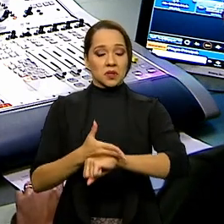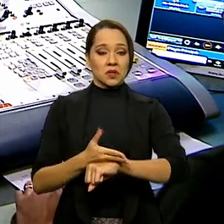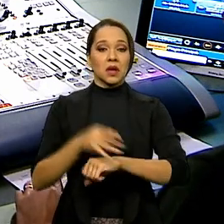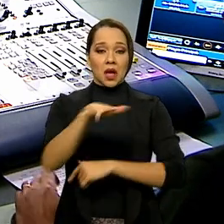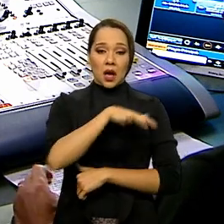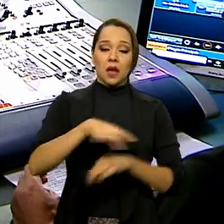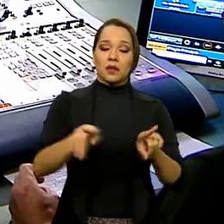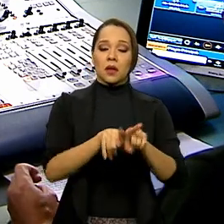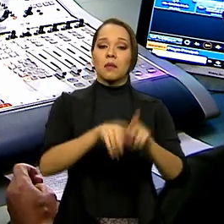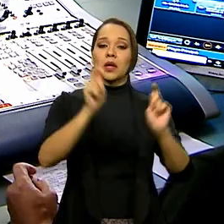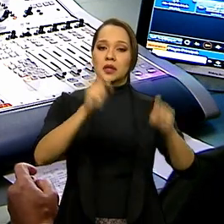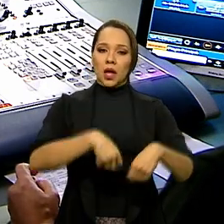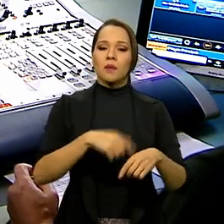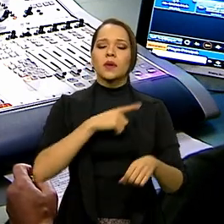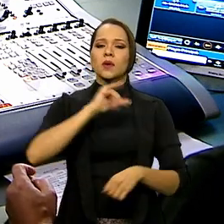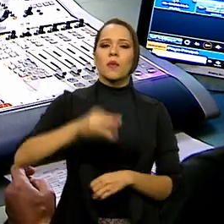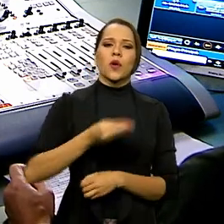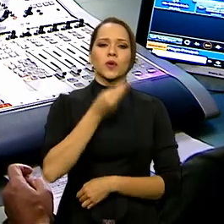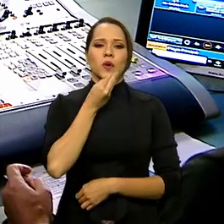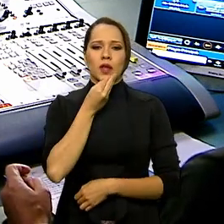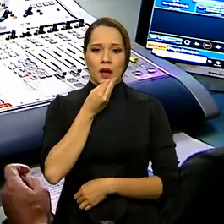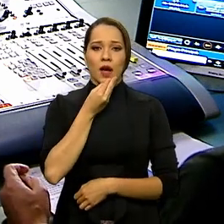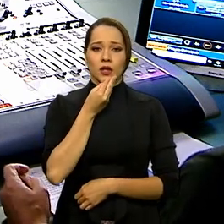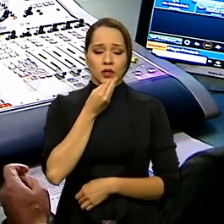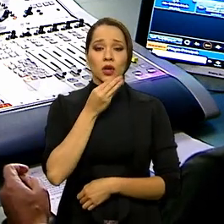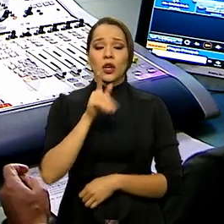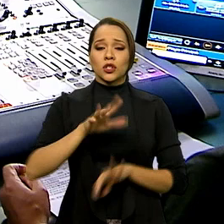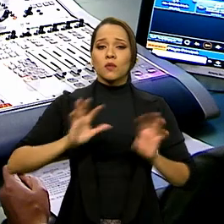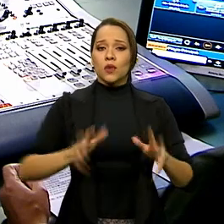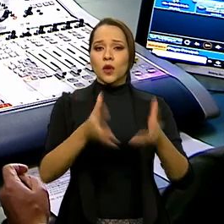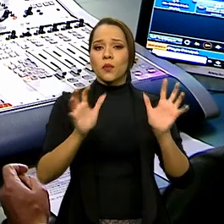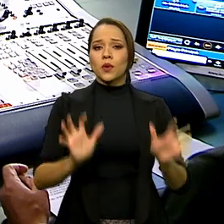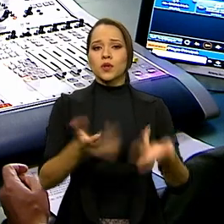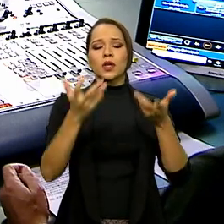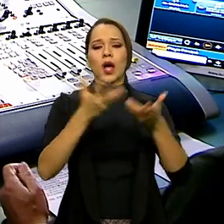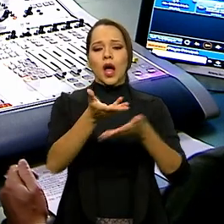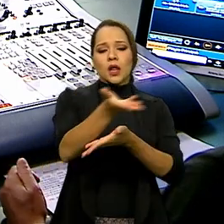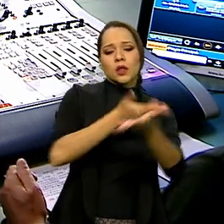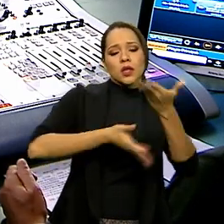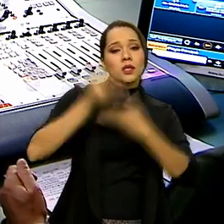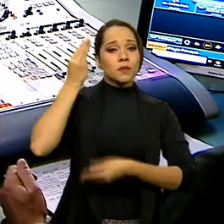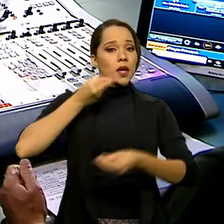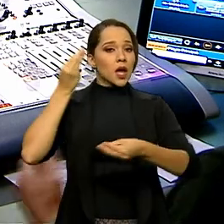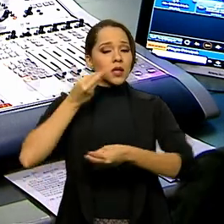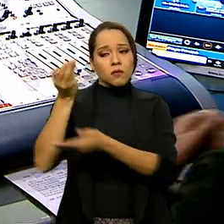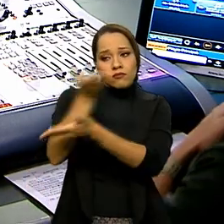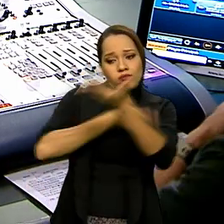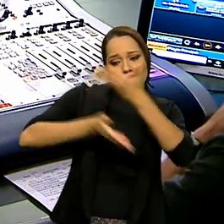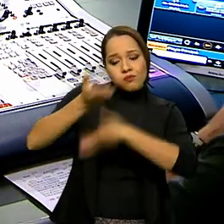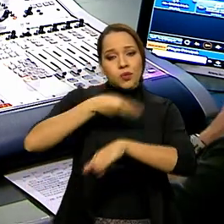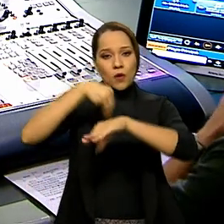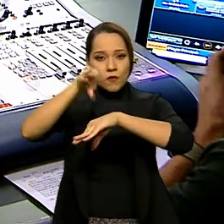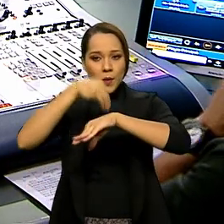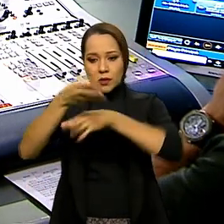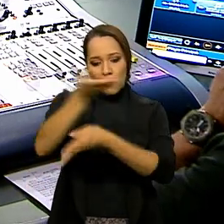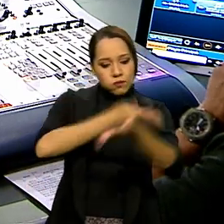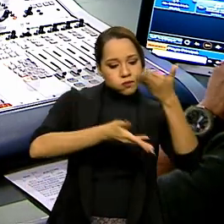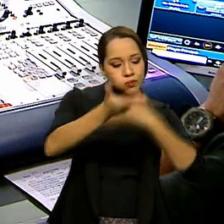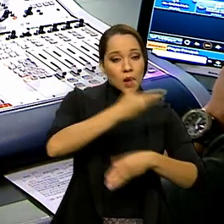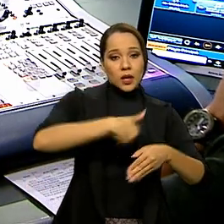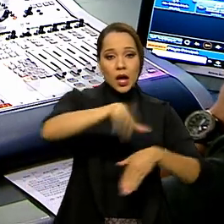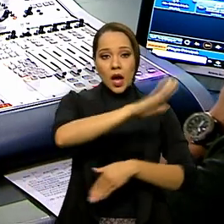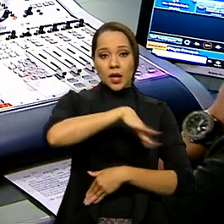certame também pode ser uma oportunidade de proporcionar a troca de experiências e informações entre o